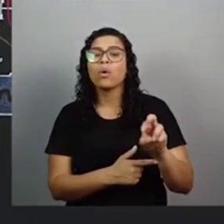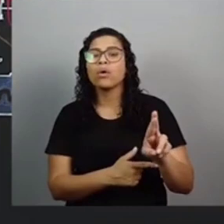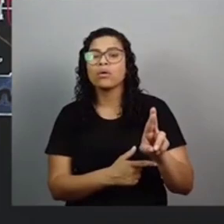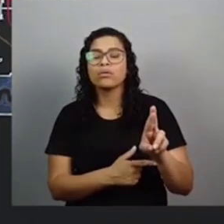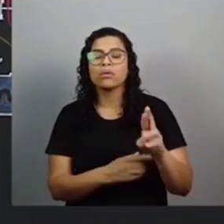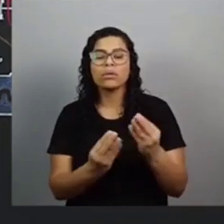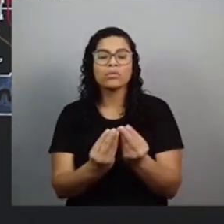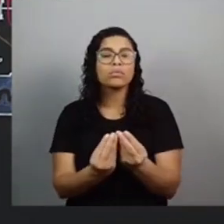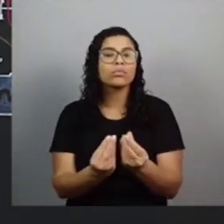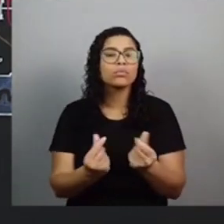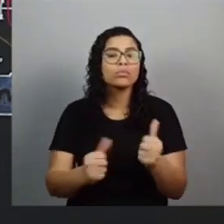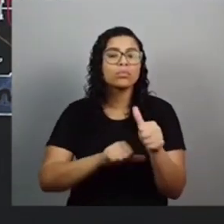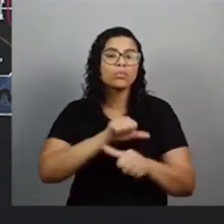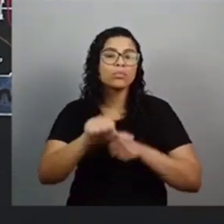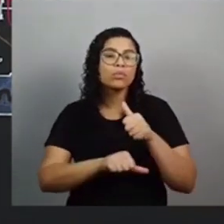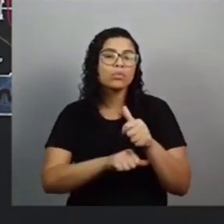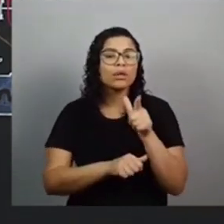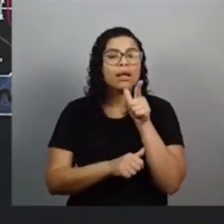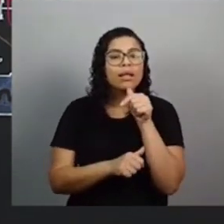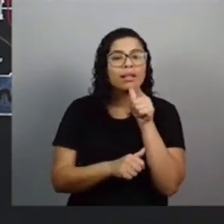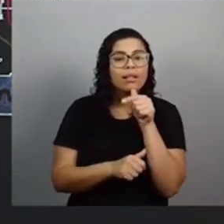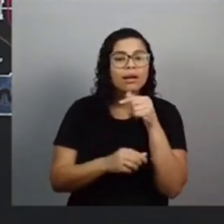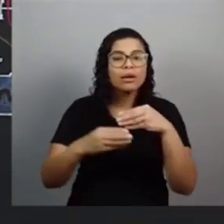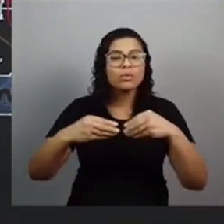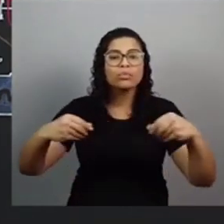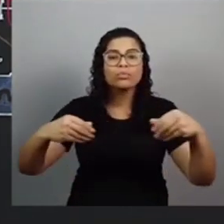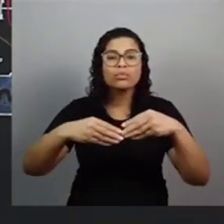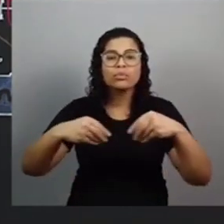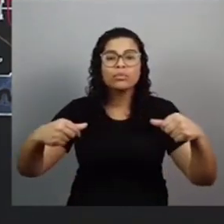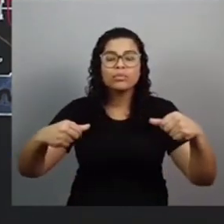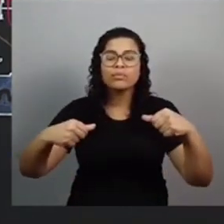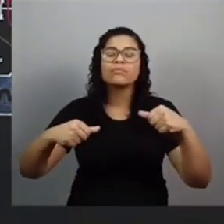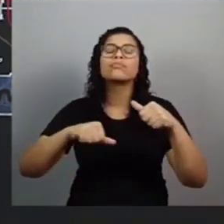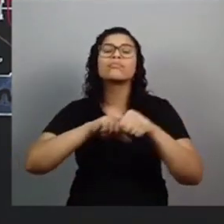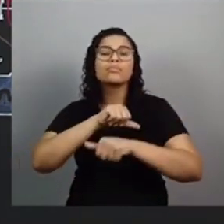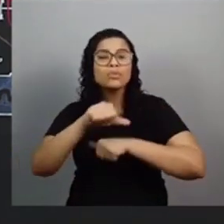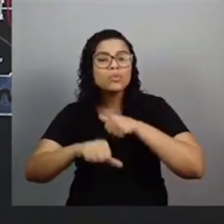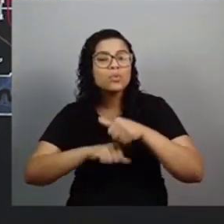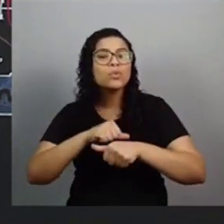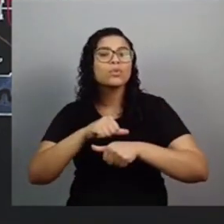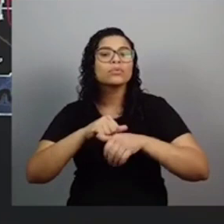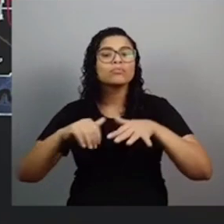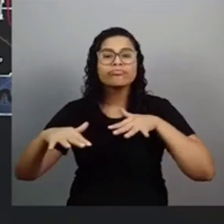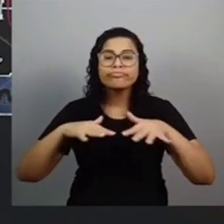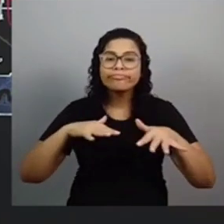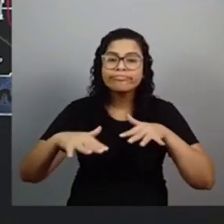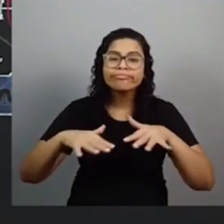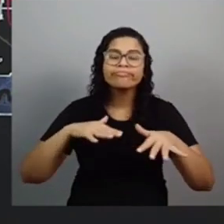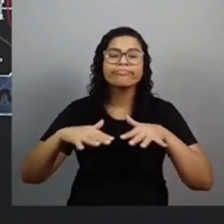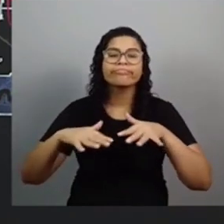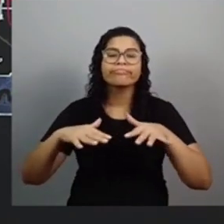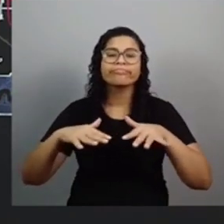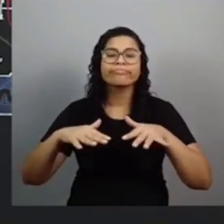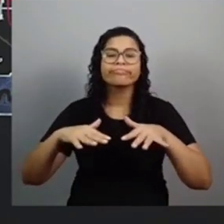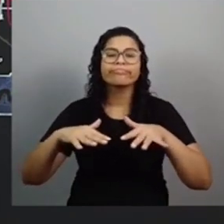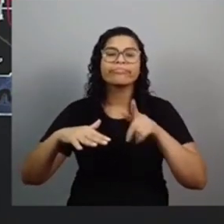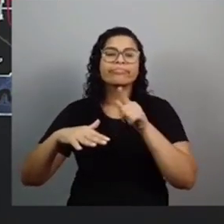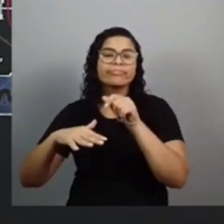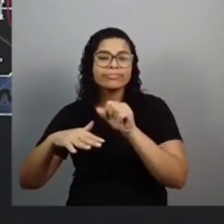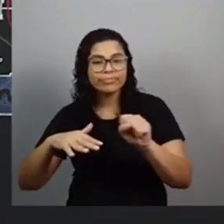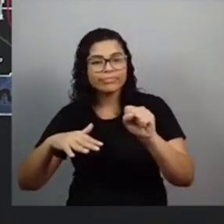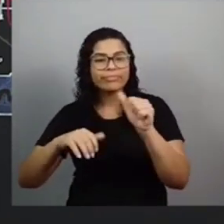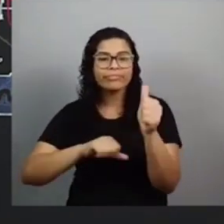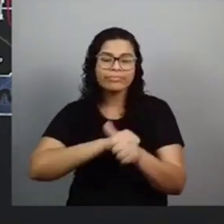líquido. Eu lembro disso, mudanças de estado físico, que do gás para o líquido perde calor, é